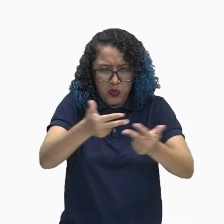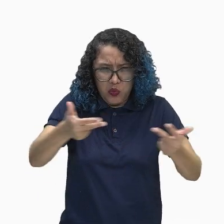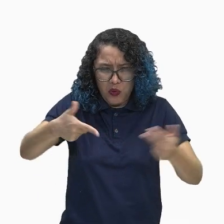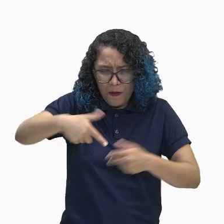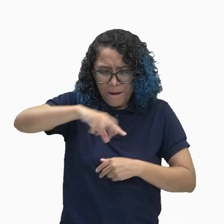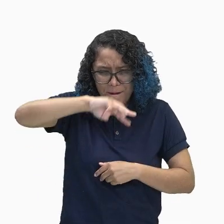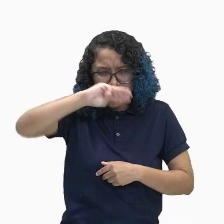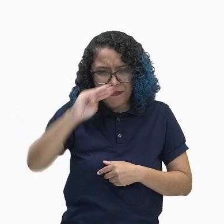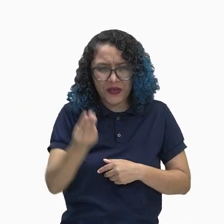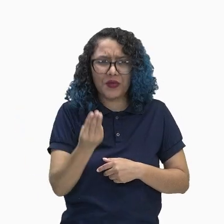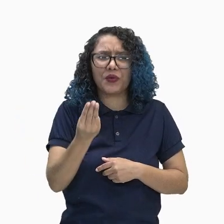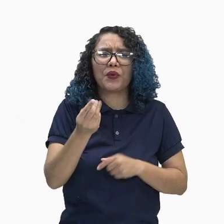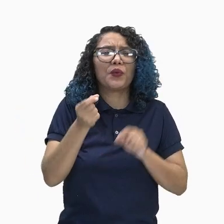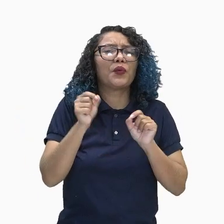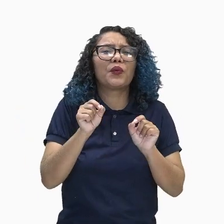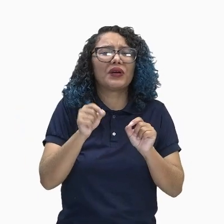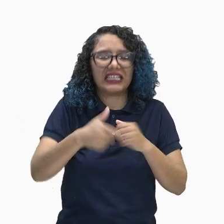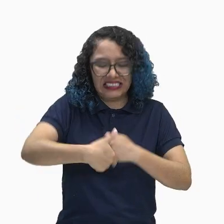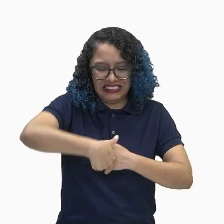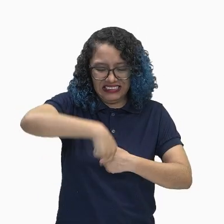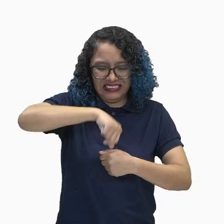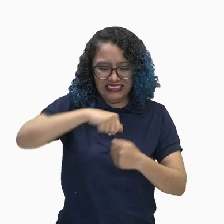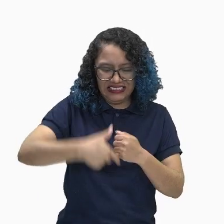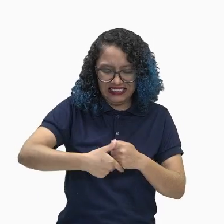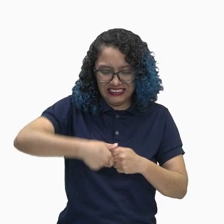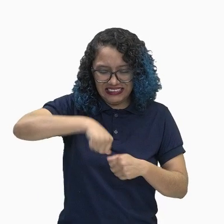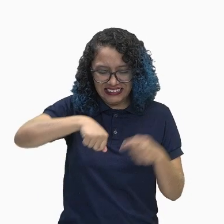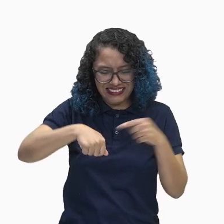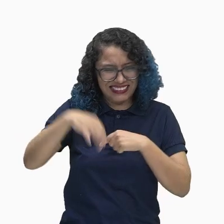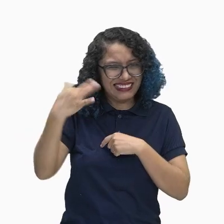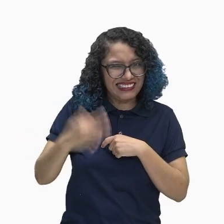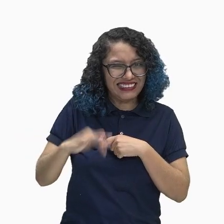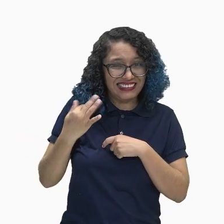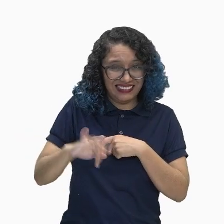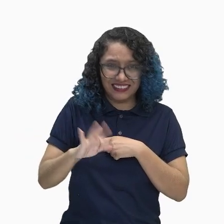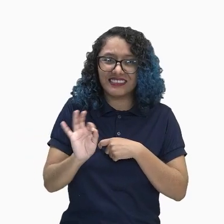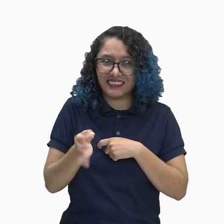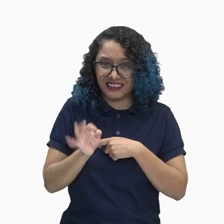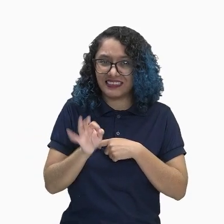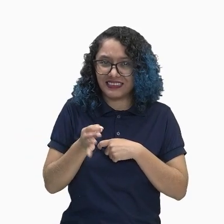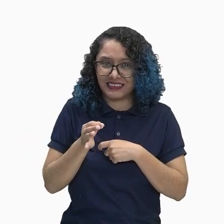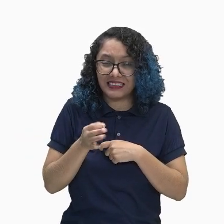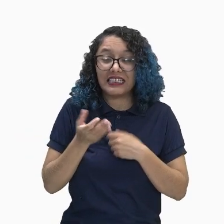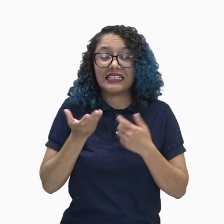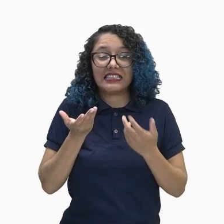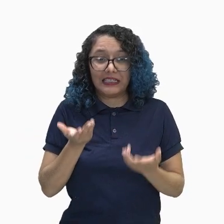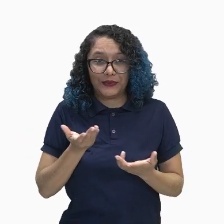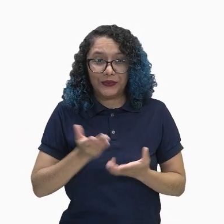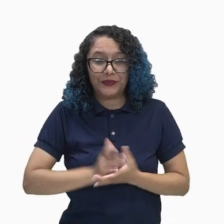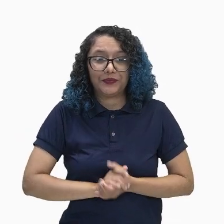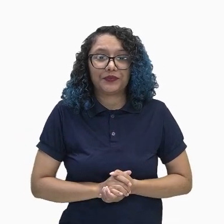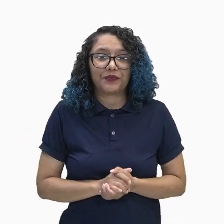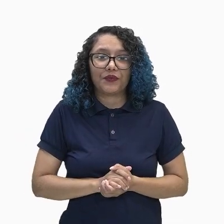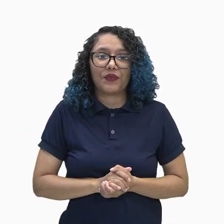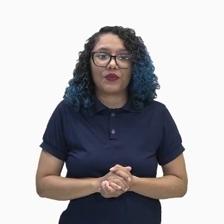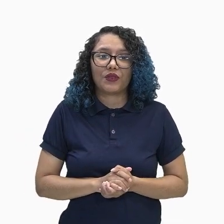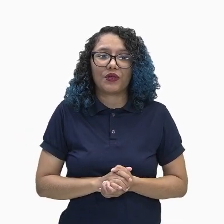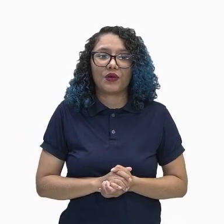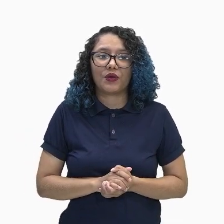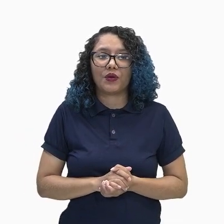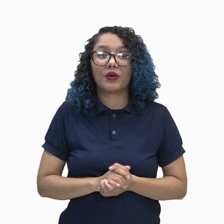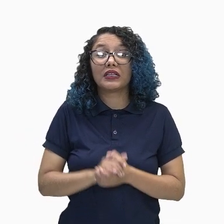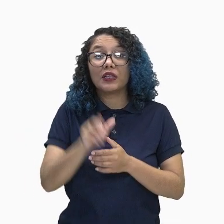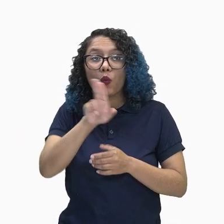te causar aí os dedos vão ficar todos farelados, né? Então, ela está usando um